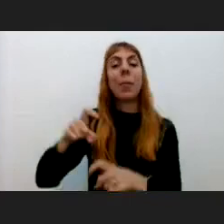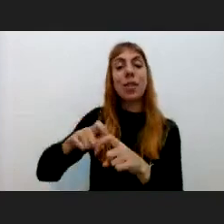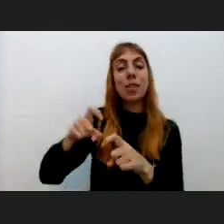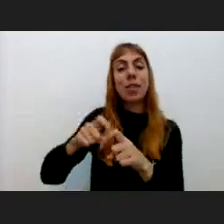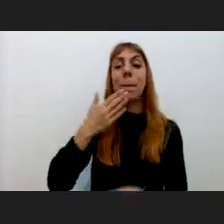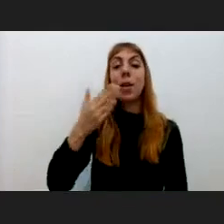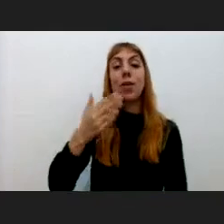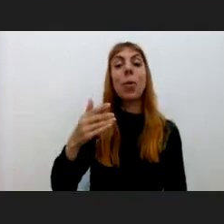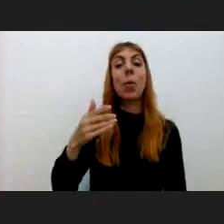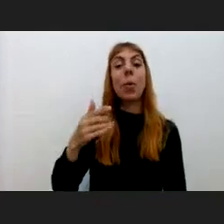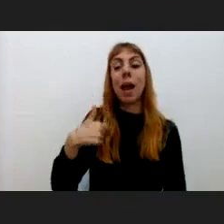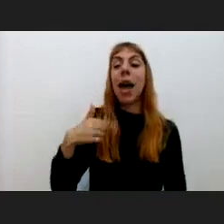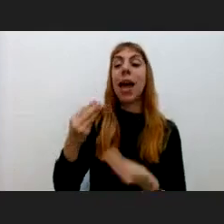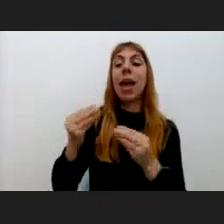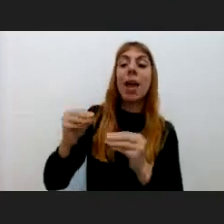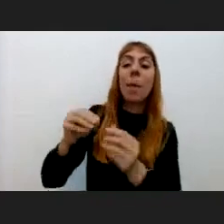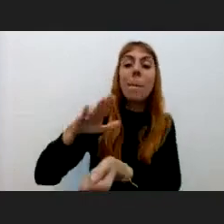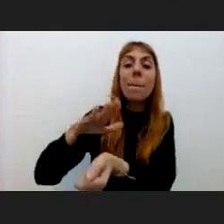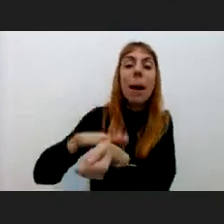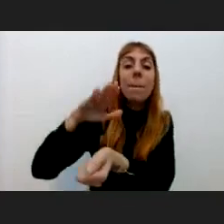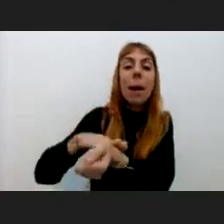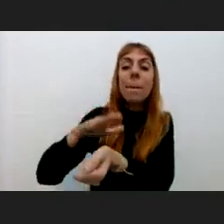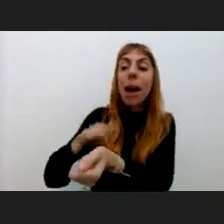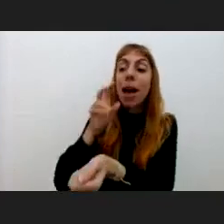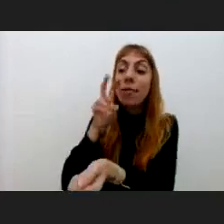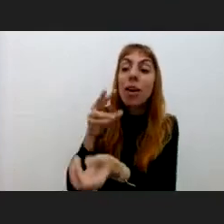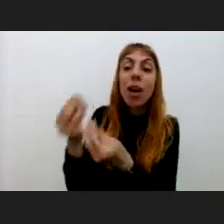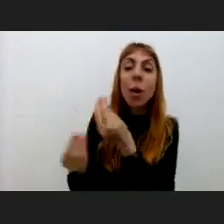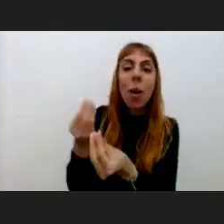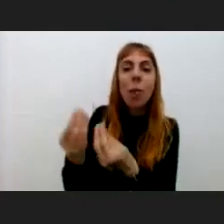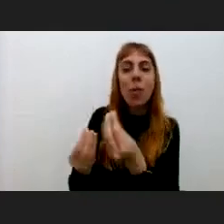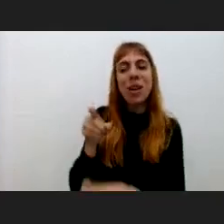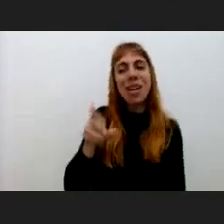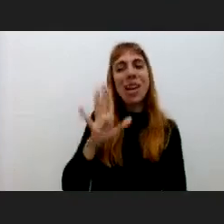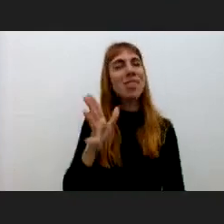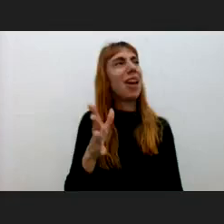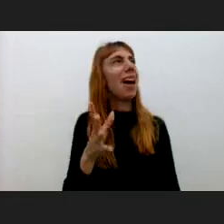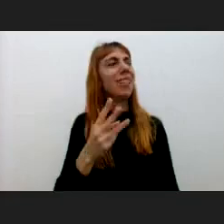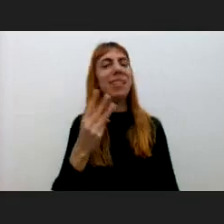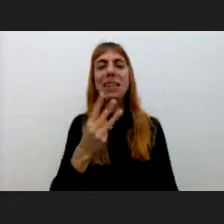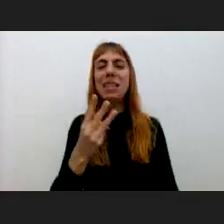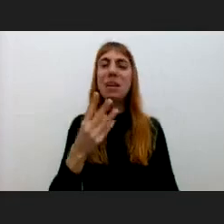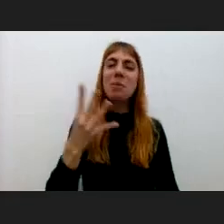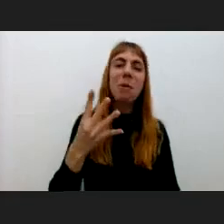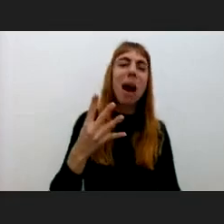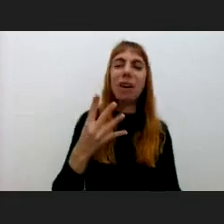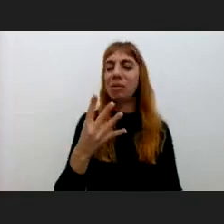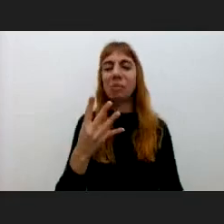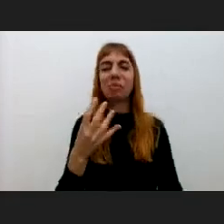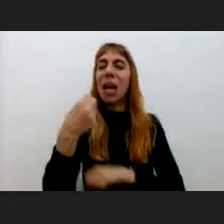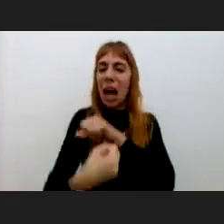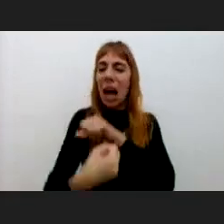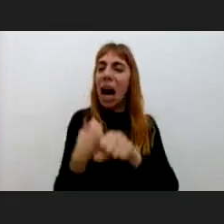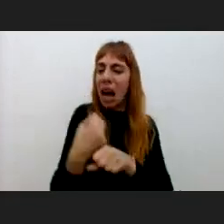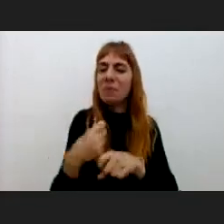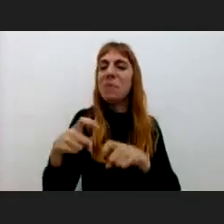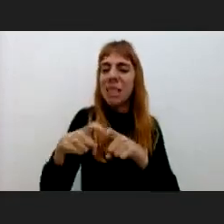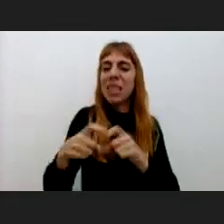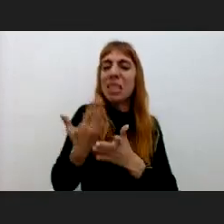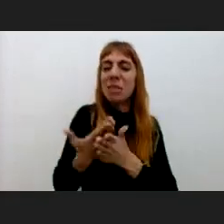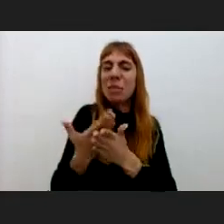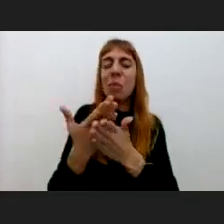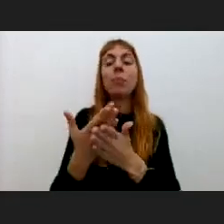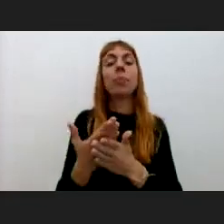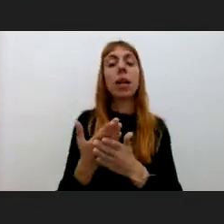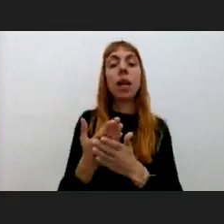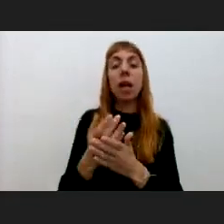tinha medido pressão arterial, já estava, sei lá, no terceiro, quarto ano. E quando eu medi a pressão arterial dele, estava altíssima,